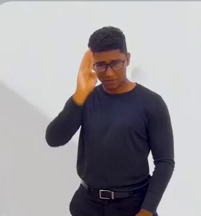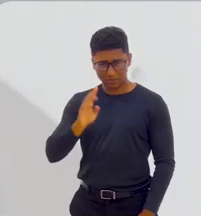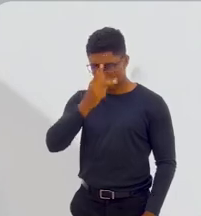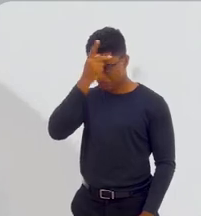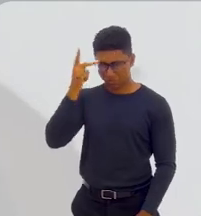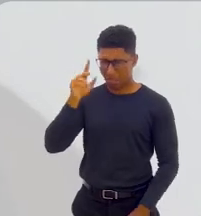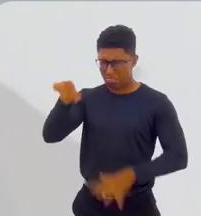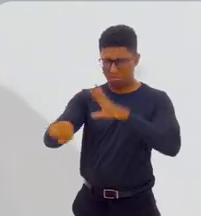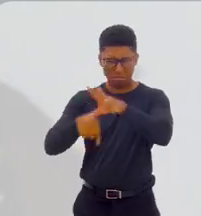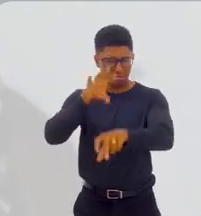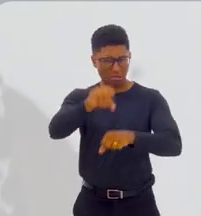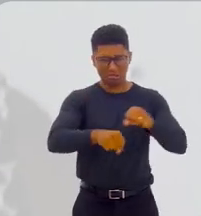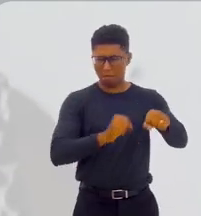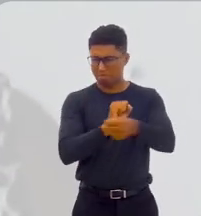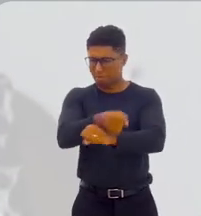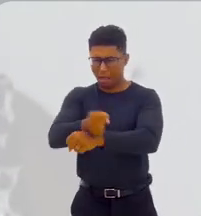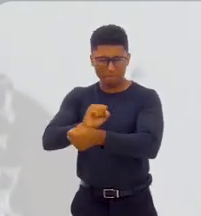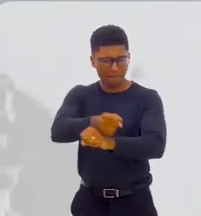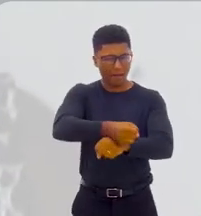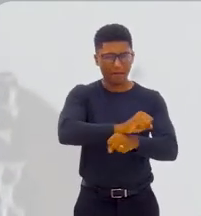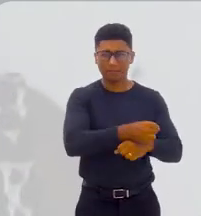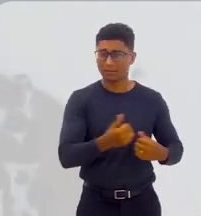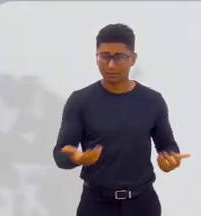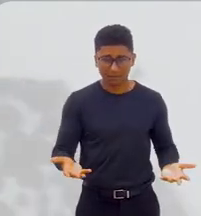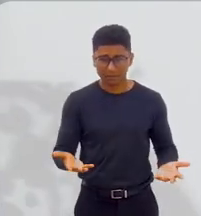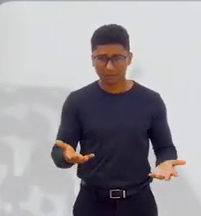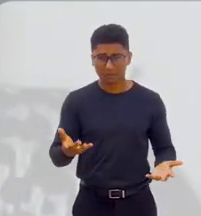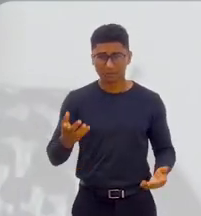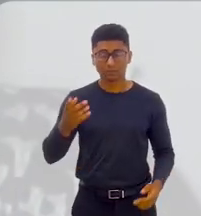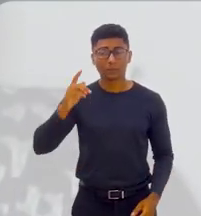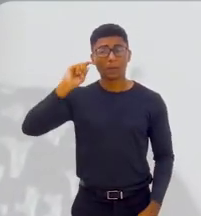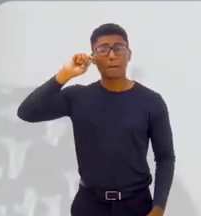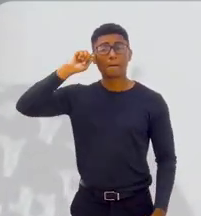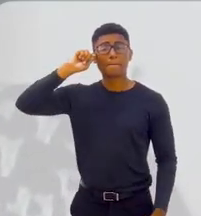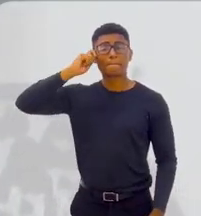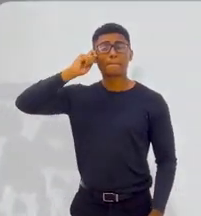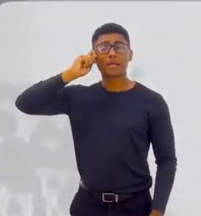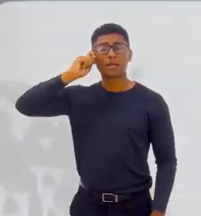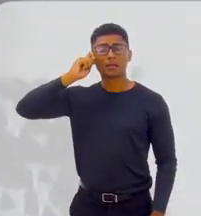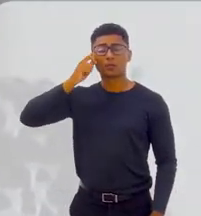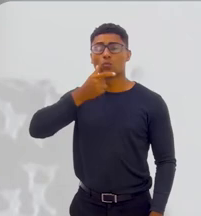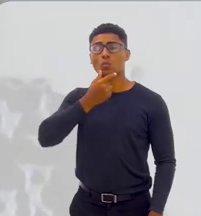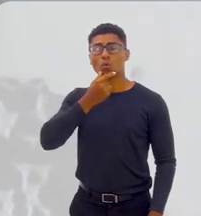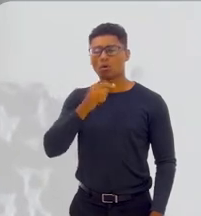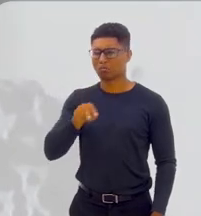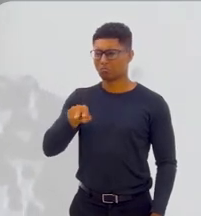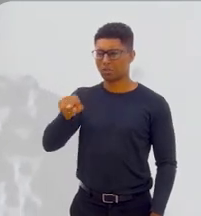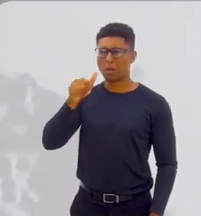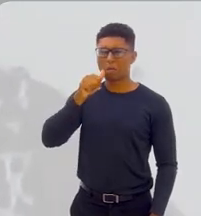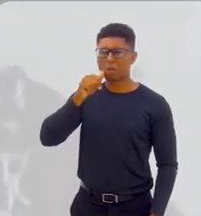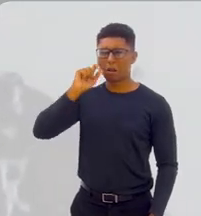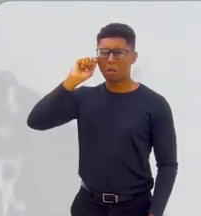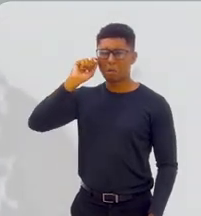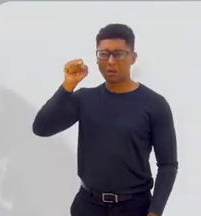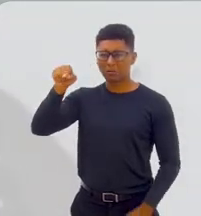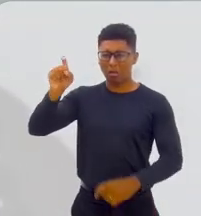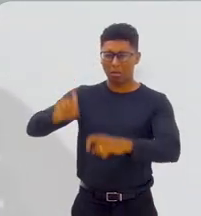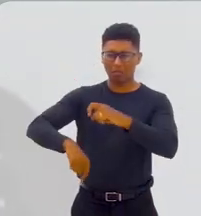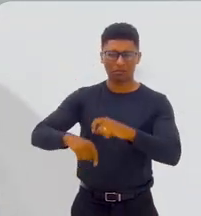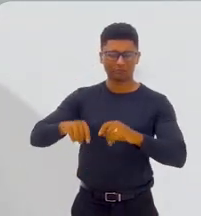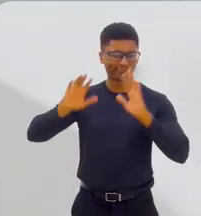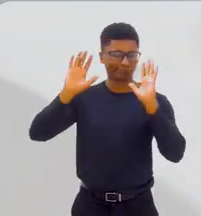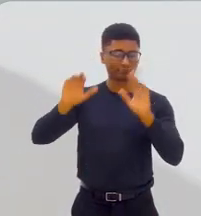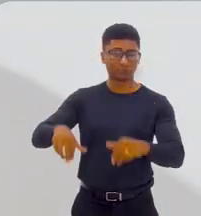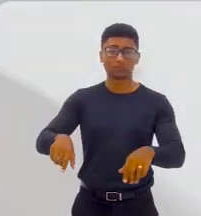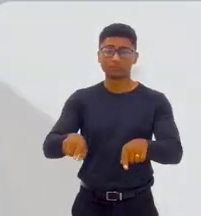né? É, nós começamos aqui assim, o preto olhando a preta apanhando, sendo estuprada, a preta vendo o